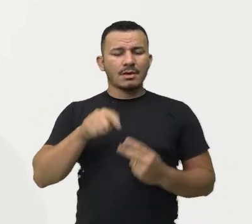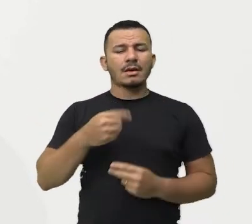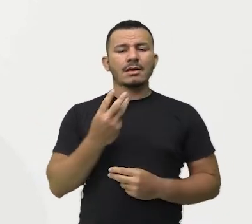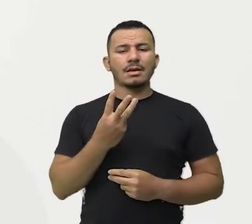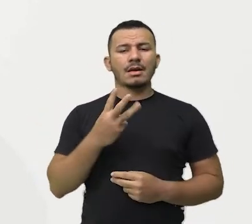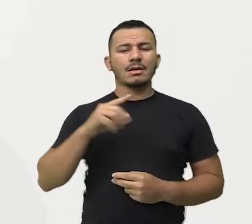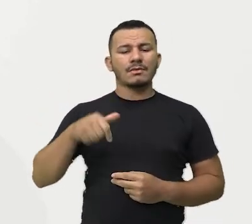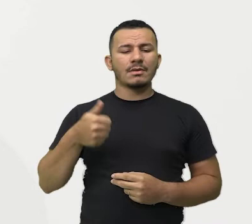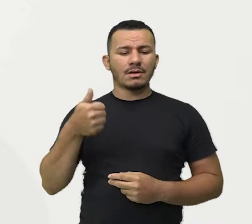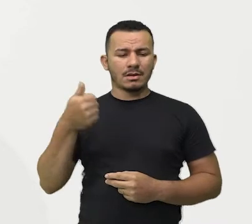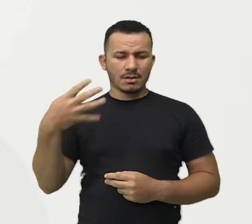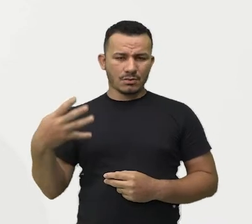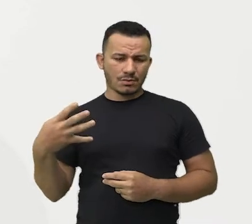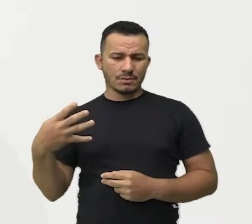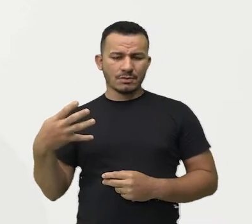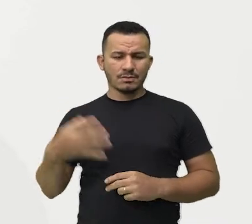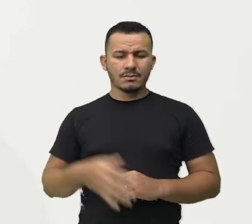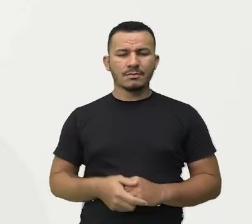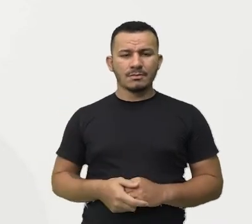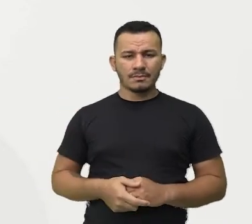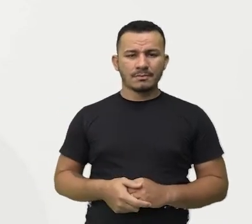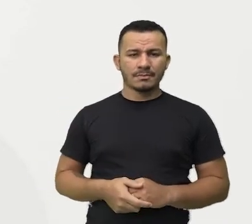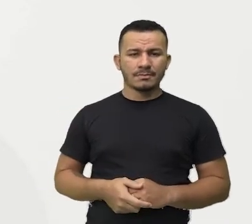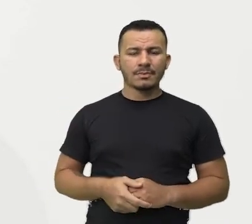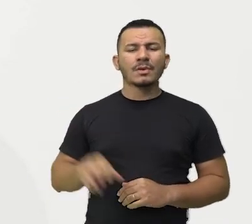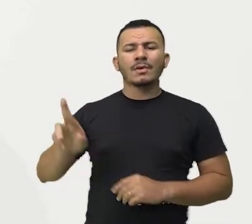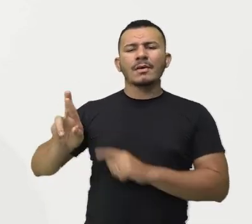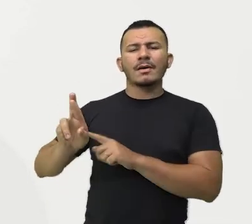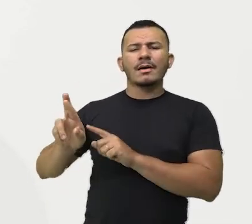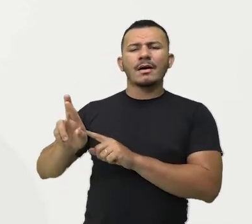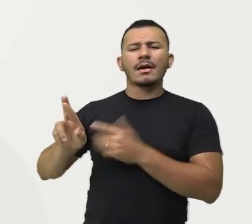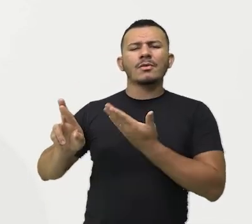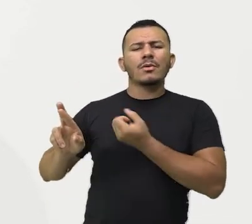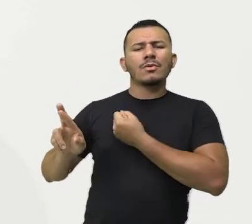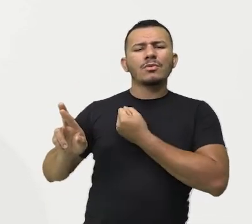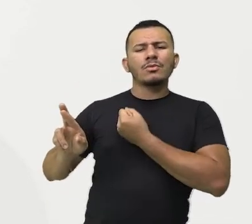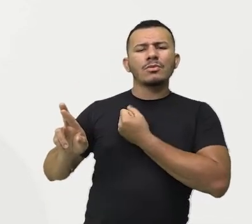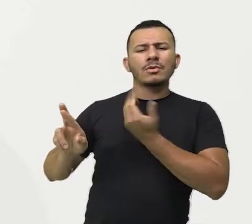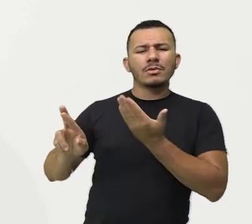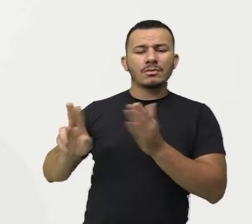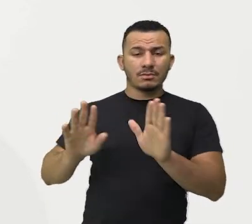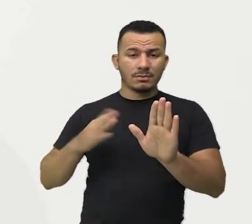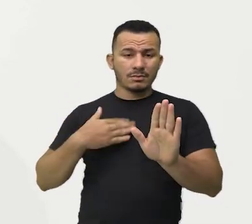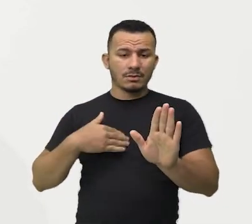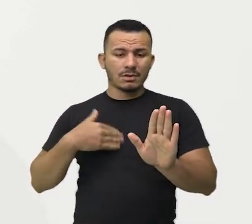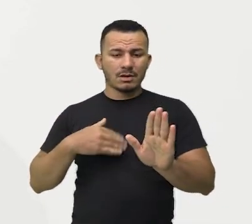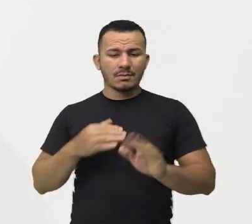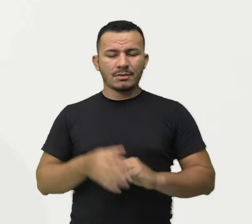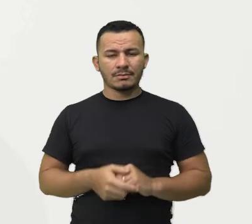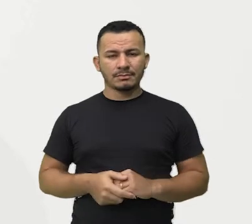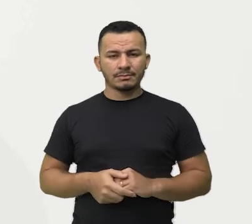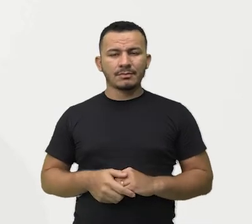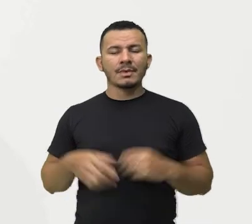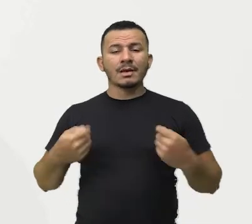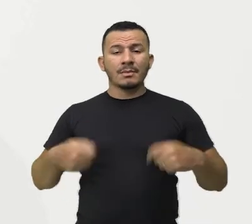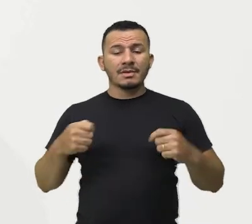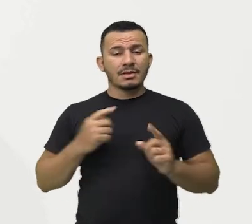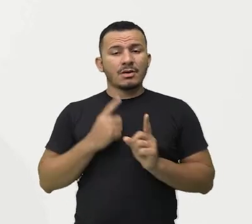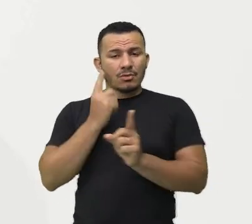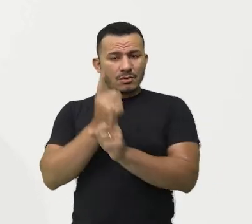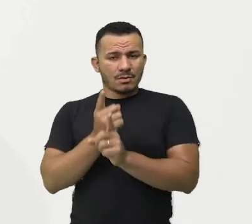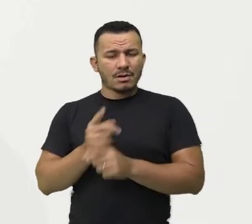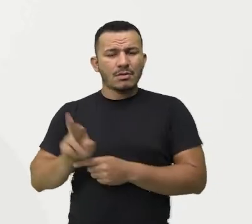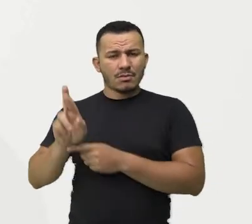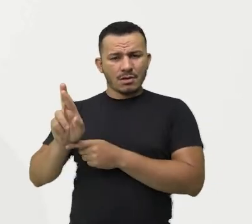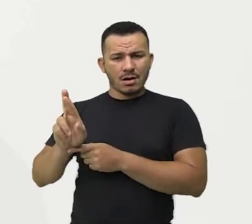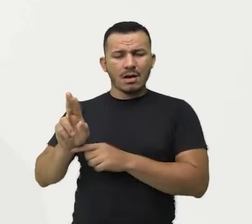é igual a 3,14. Eu já sei que π eu vou substituir por 3,14. Mas quanto vale o raio, pessoal? Aí um detalhe, ó.